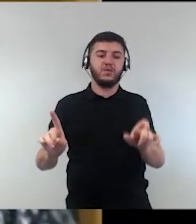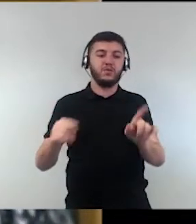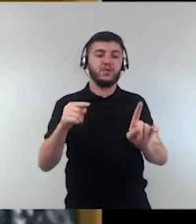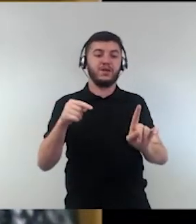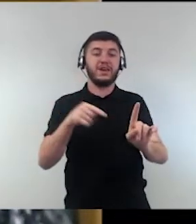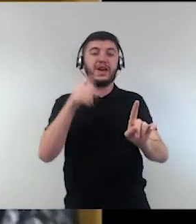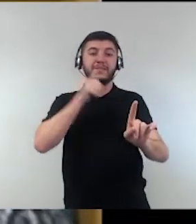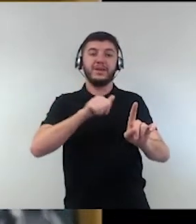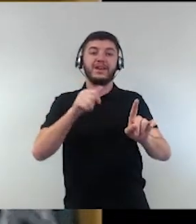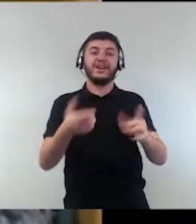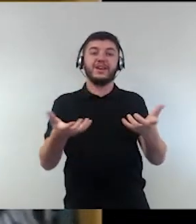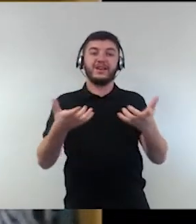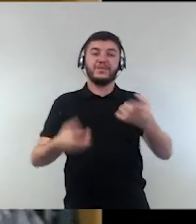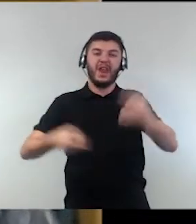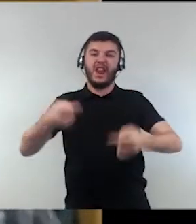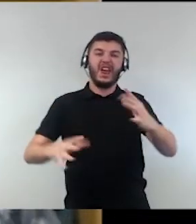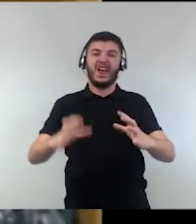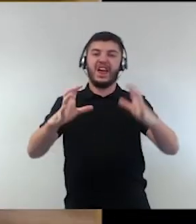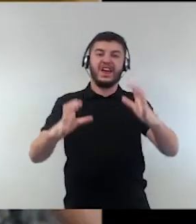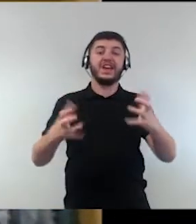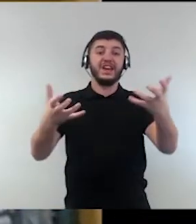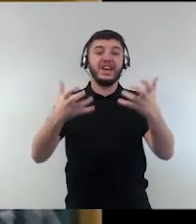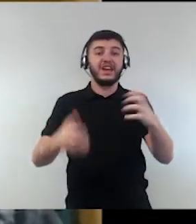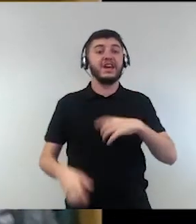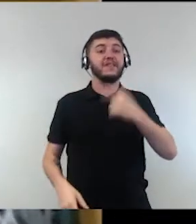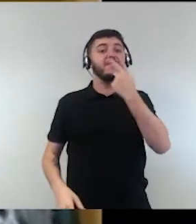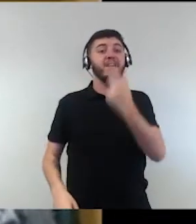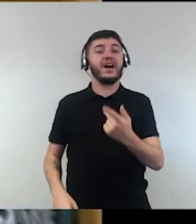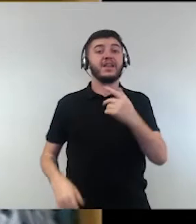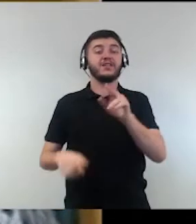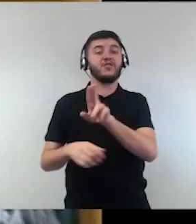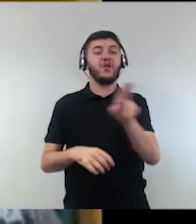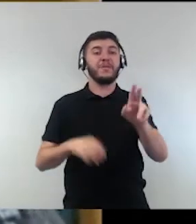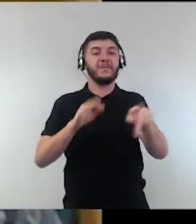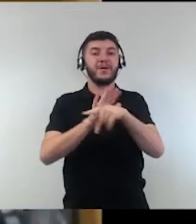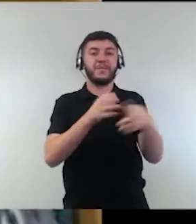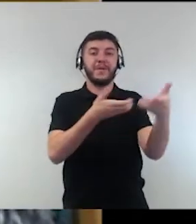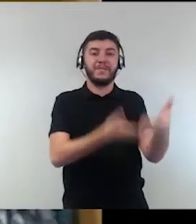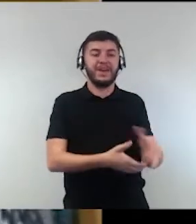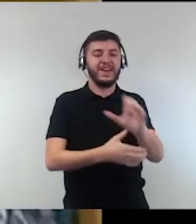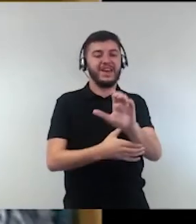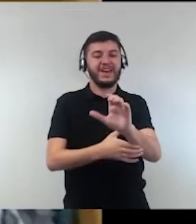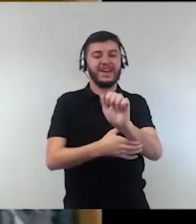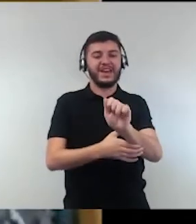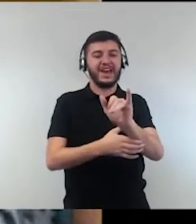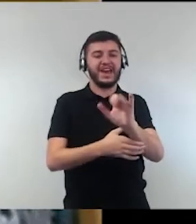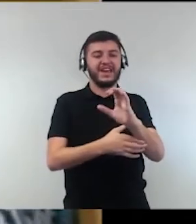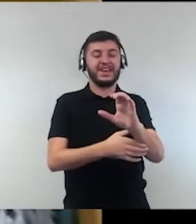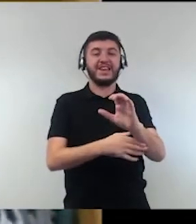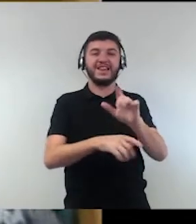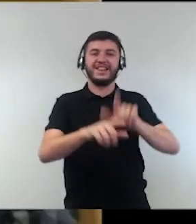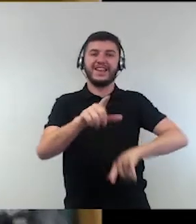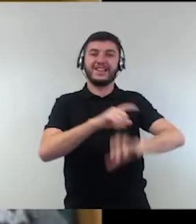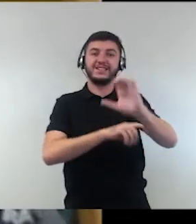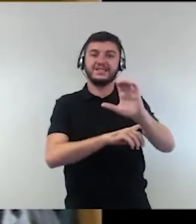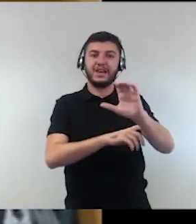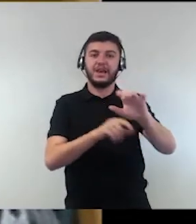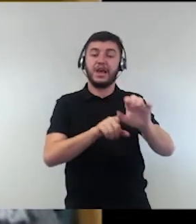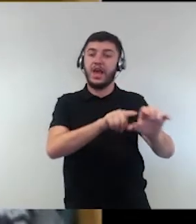Kaique, com C, ele queria que chamasse Kaique, com K, e eu não acreditava que aquela era